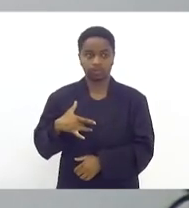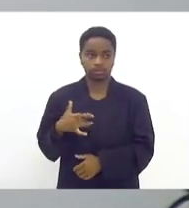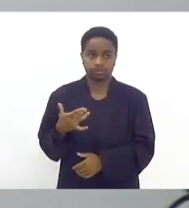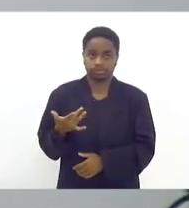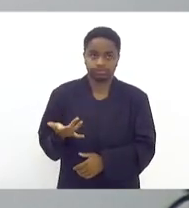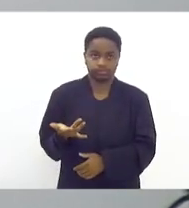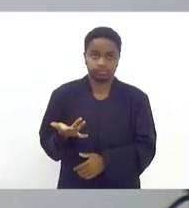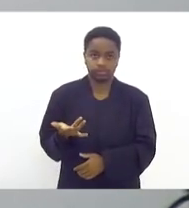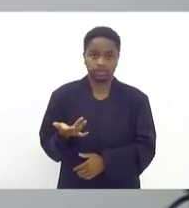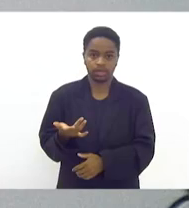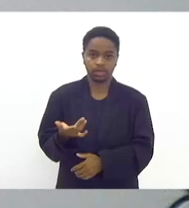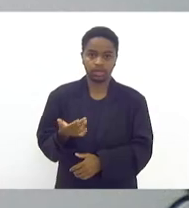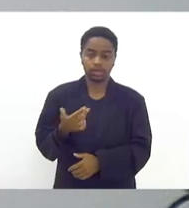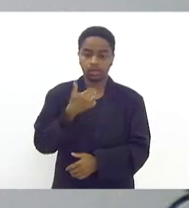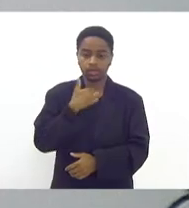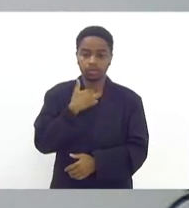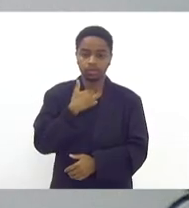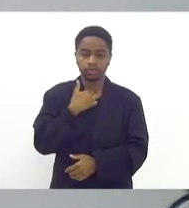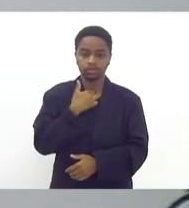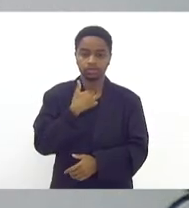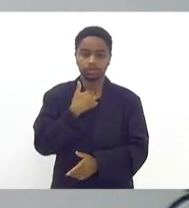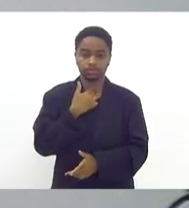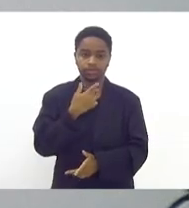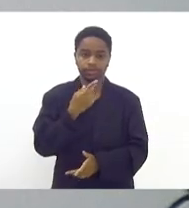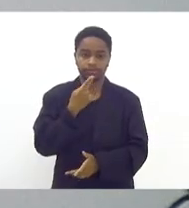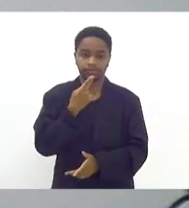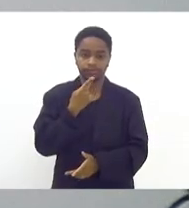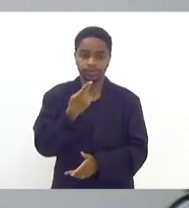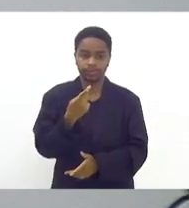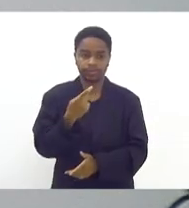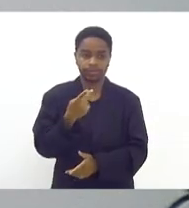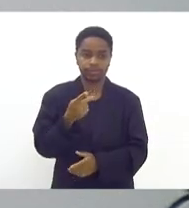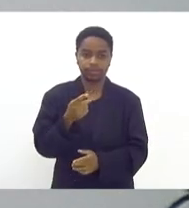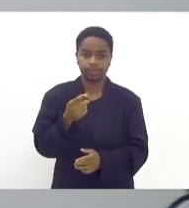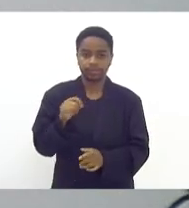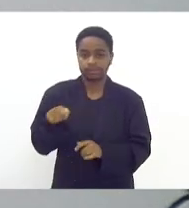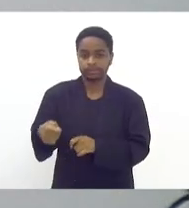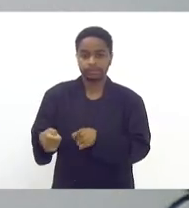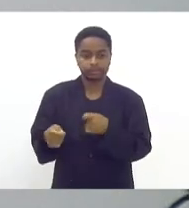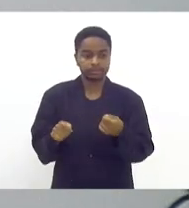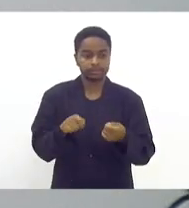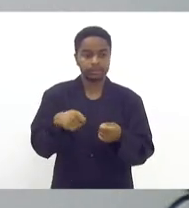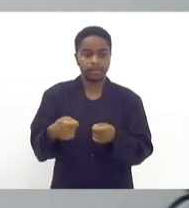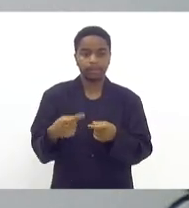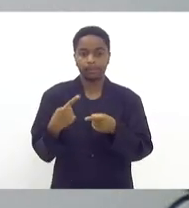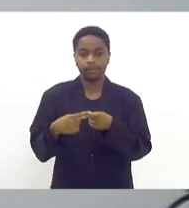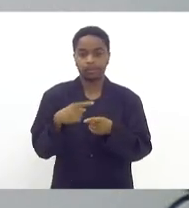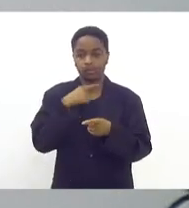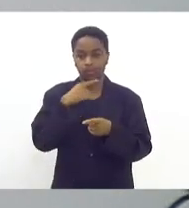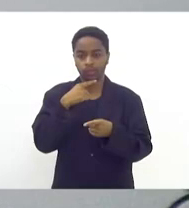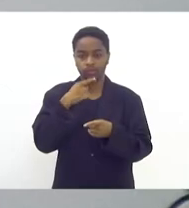posso ficar adjetivando e eu não posso também senão vou ficar impedida de julgar doravante né então eu tenho que falar